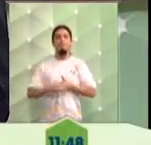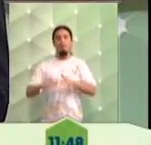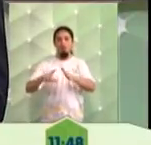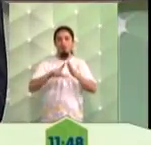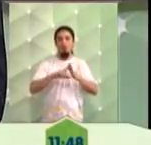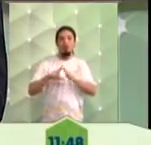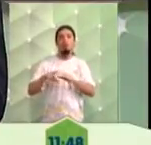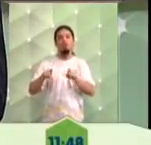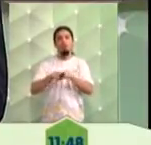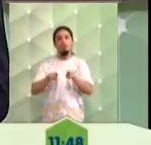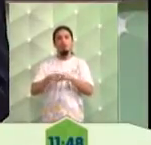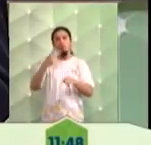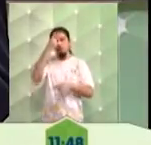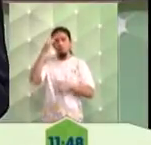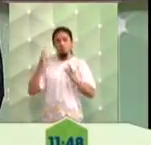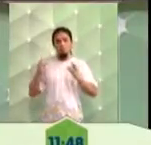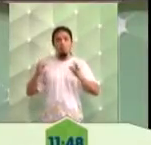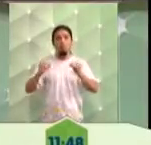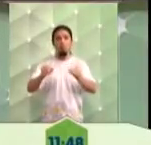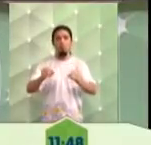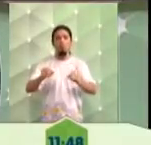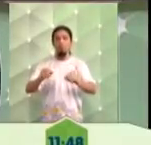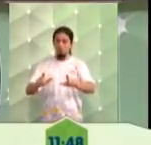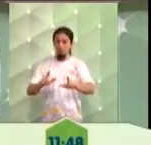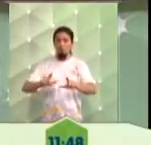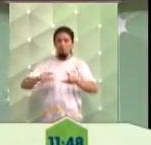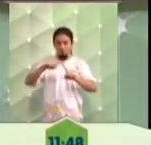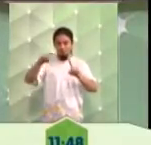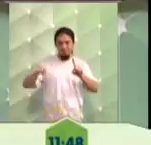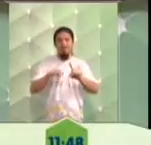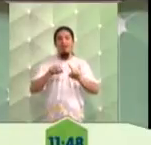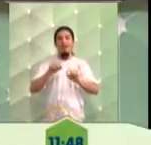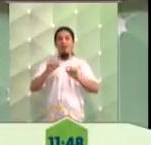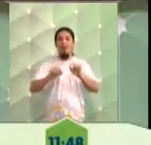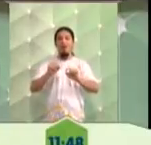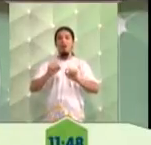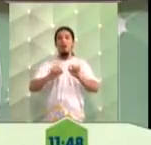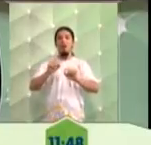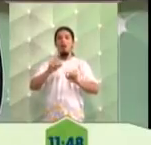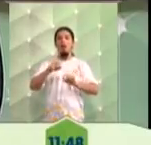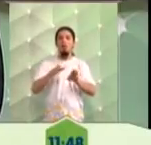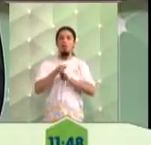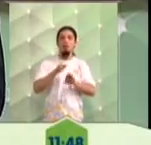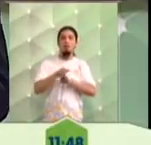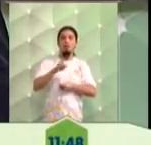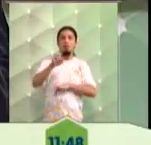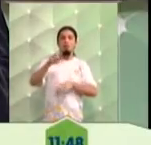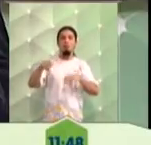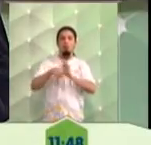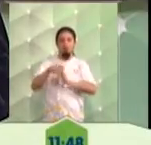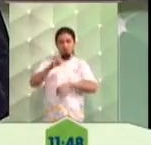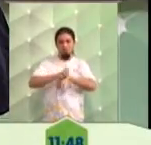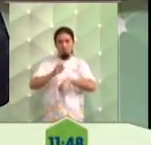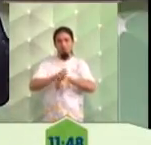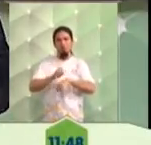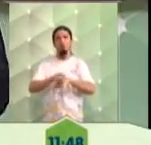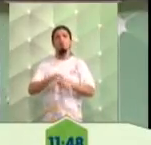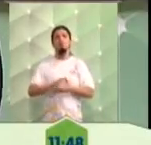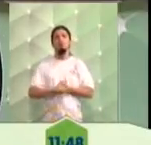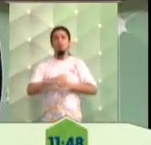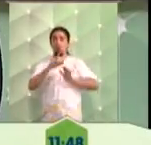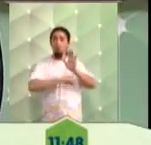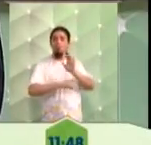para os seus clientes esse selo. Isso é uma determinação do Conselho Estadual de Defesa do Consumidor, e quem vai fiscalizar a